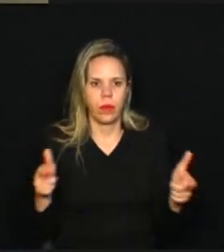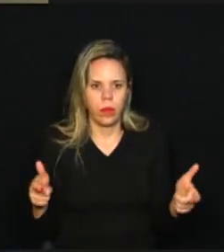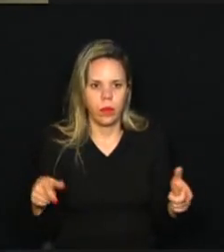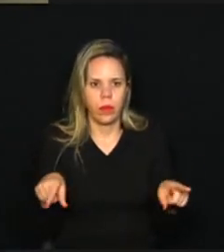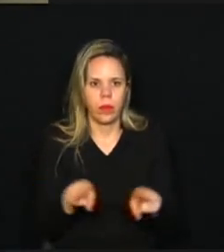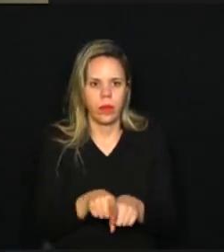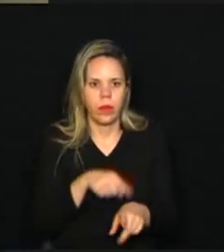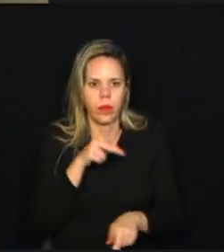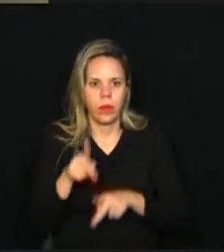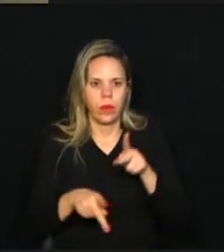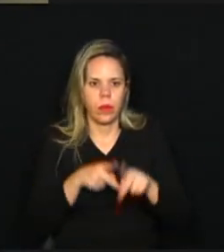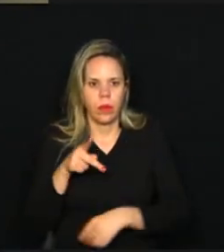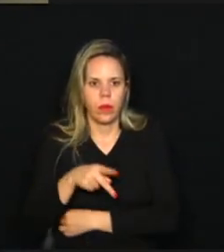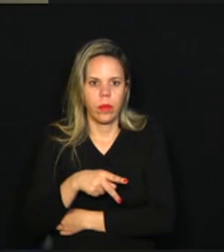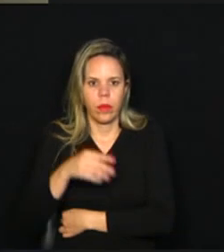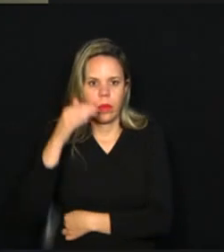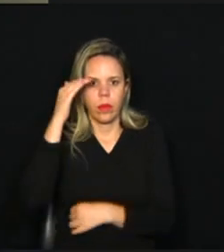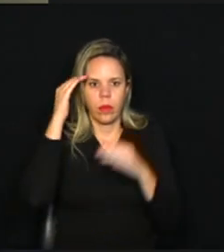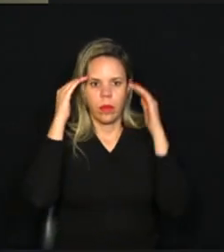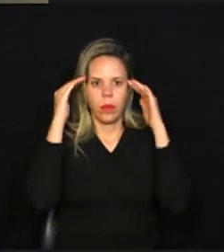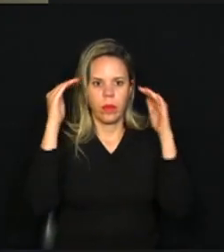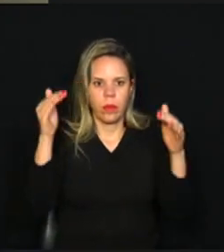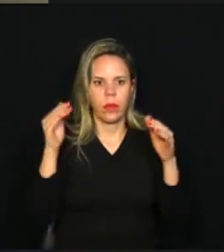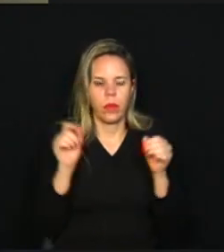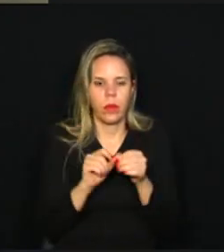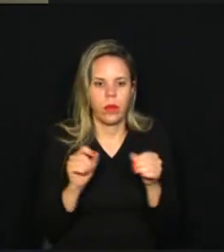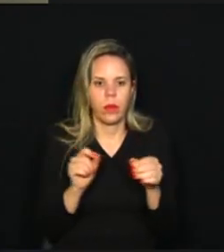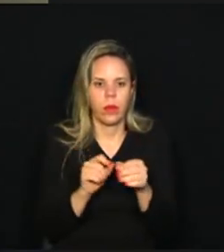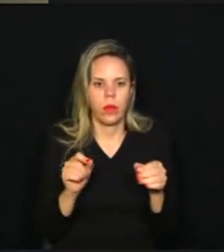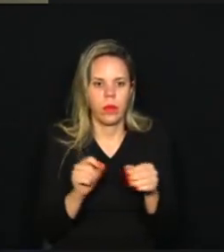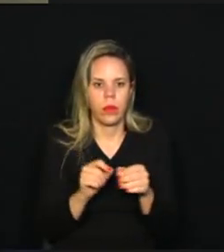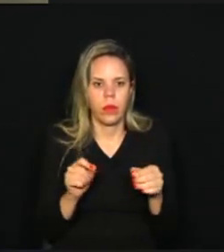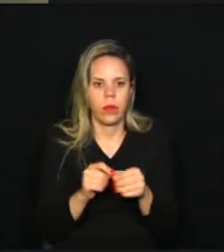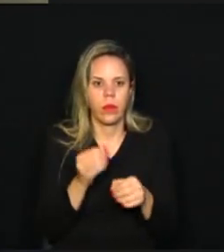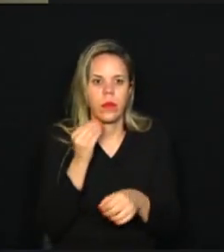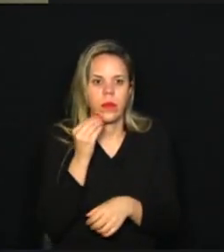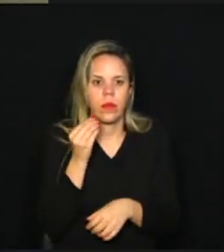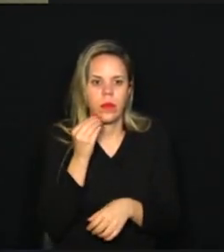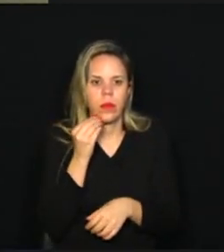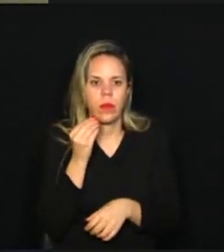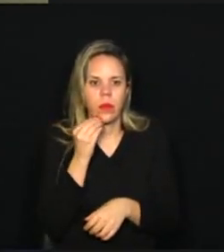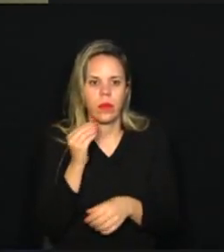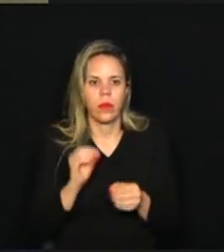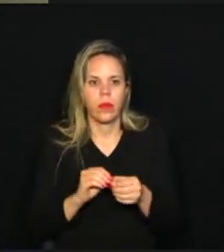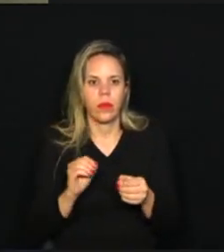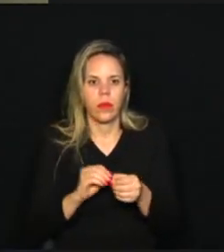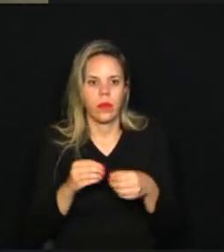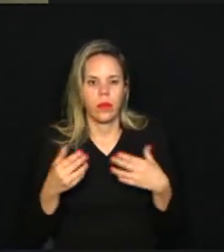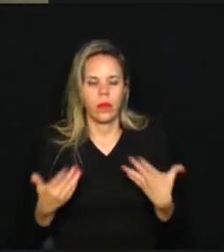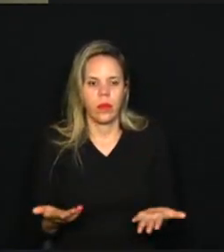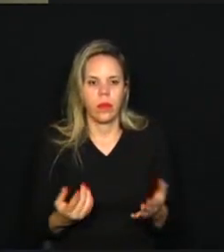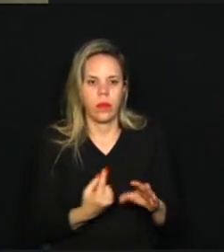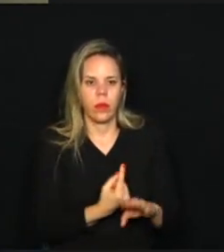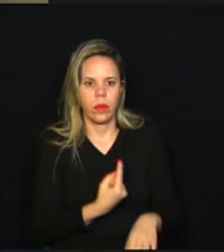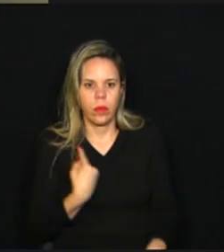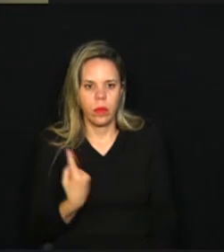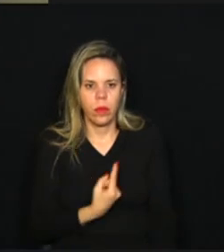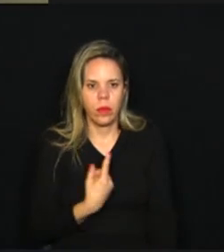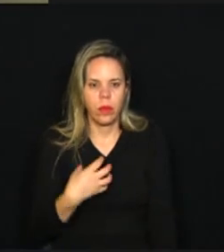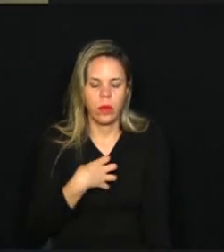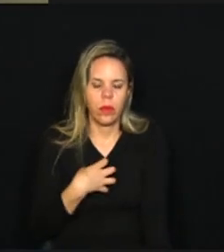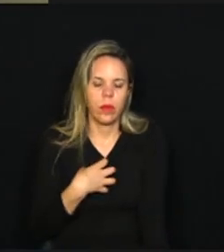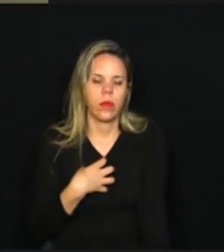também as pessoas que vão obedecer, né, vão fazer, ou ter oportunidade, pelo menos, de fazer o isolamento e